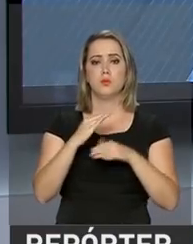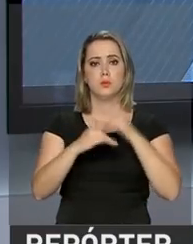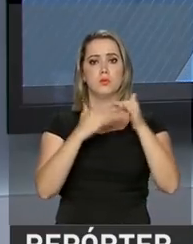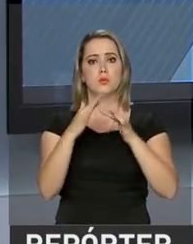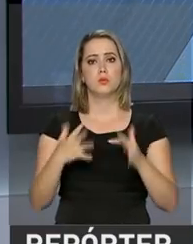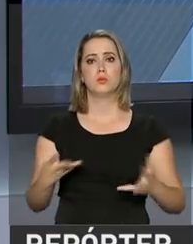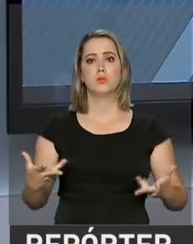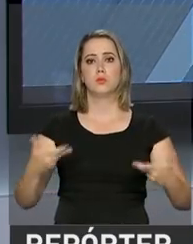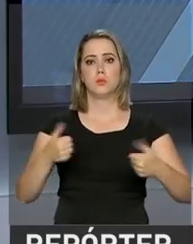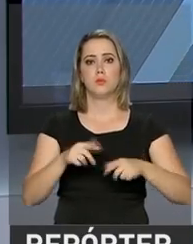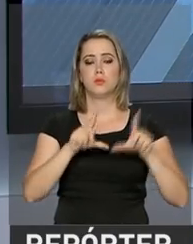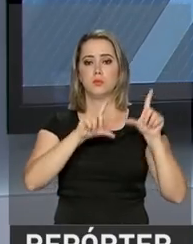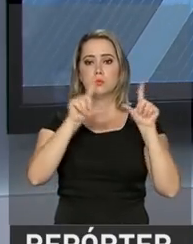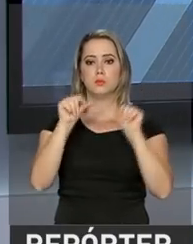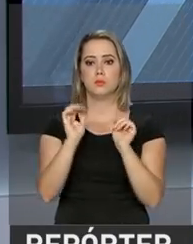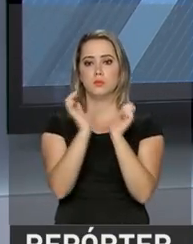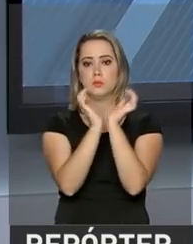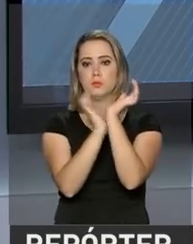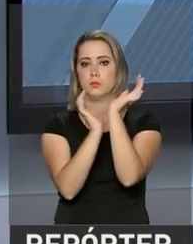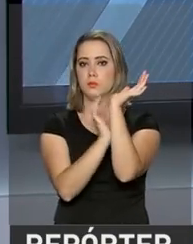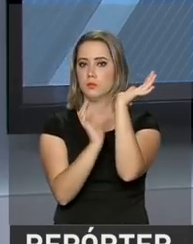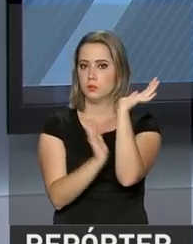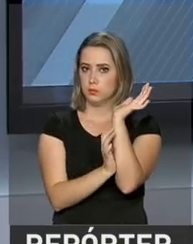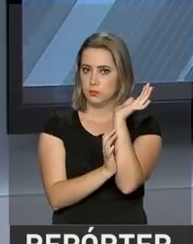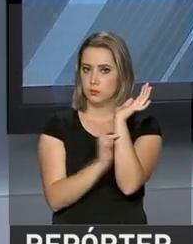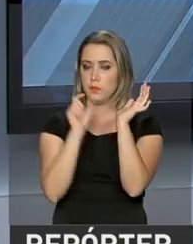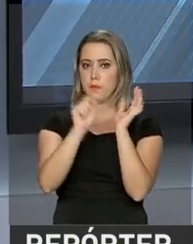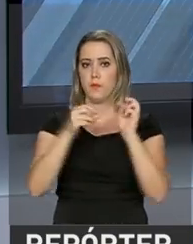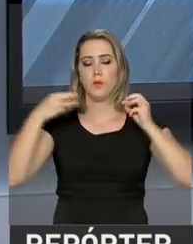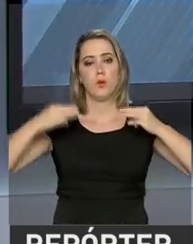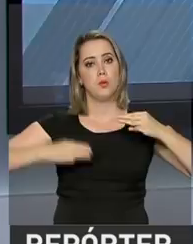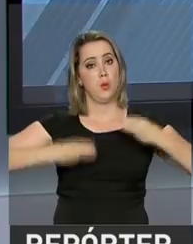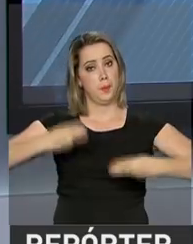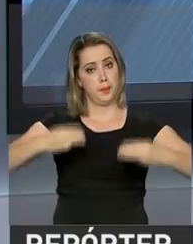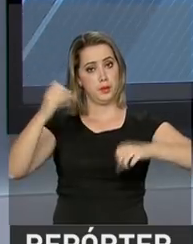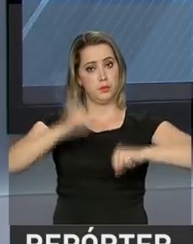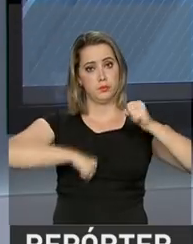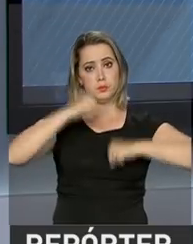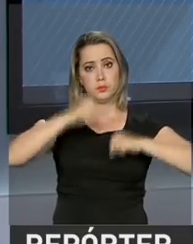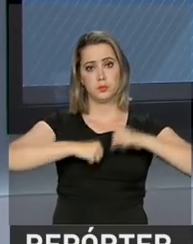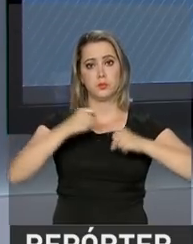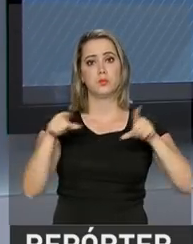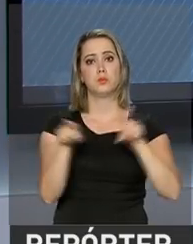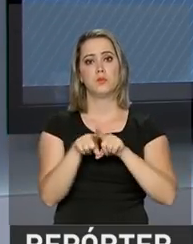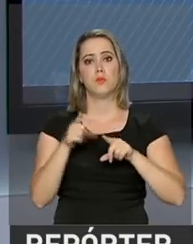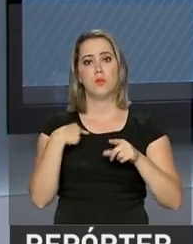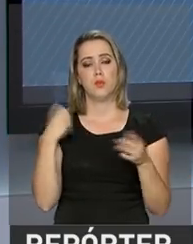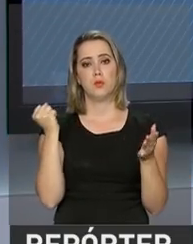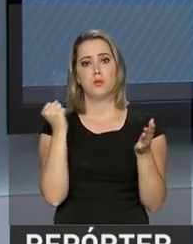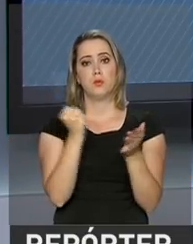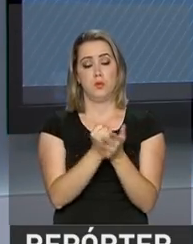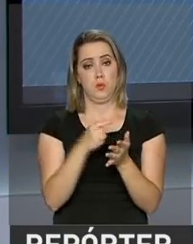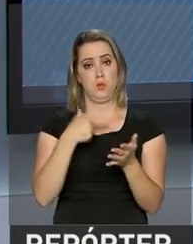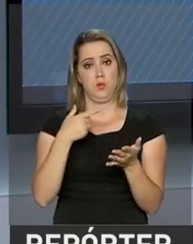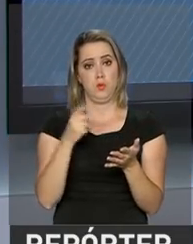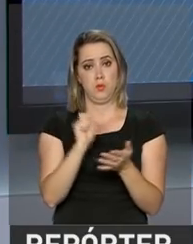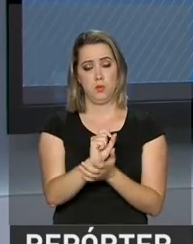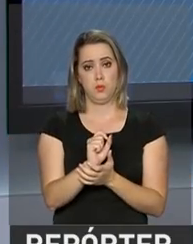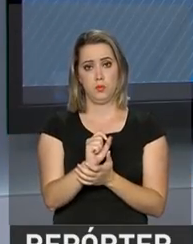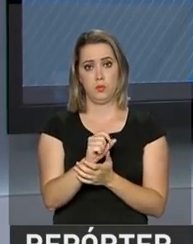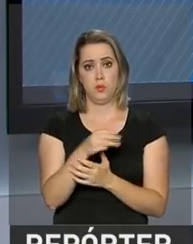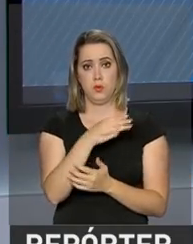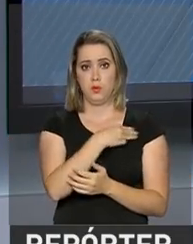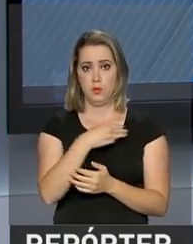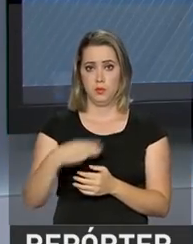aumento da eficiência e redução da burocracia um ministério da indústria e comércio exterior em serviços o